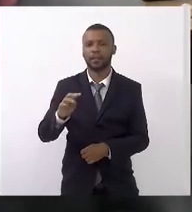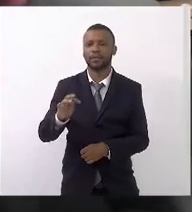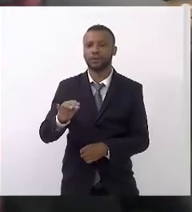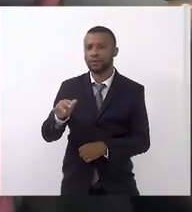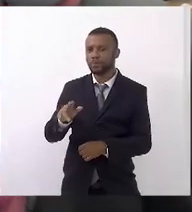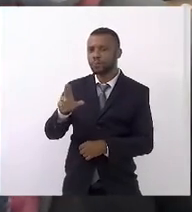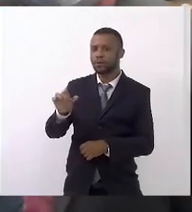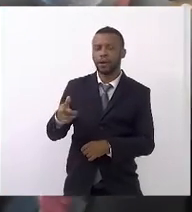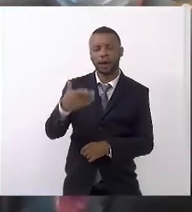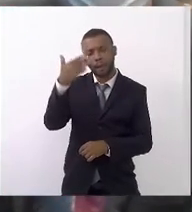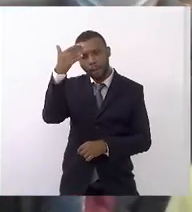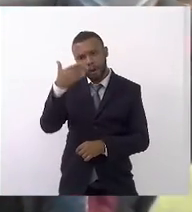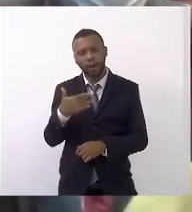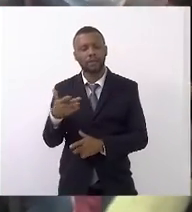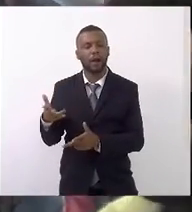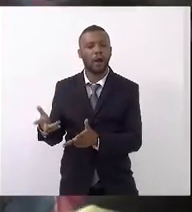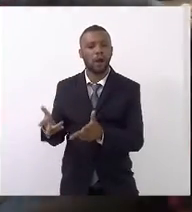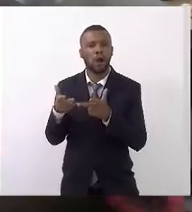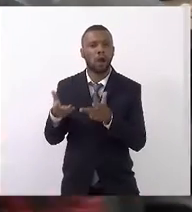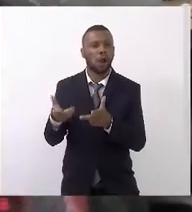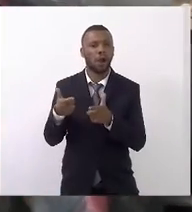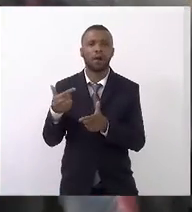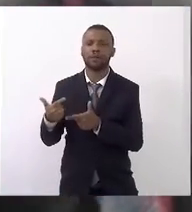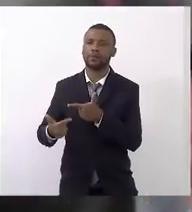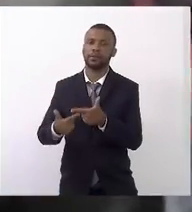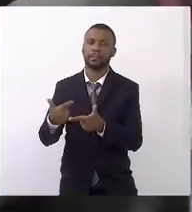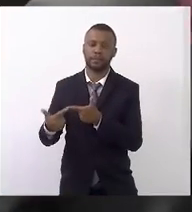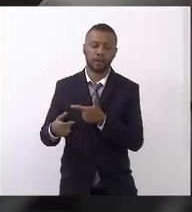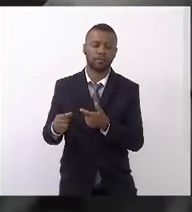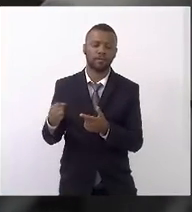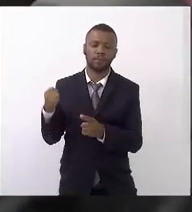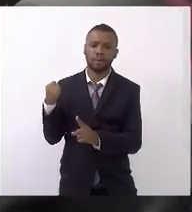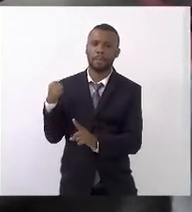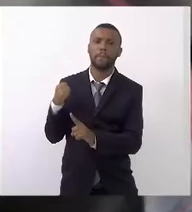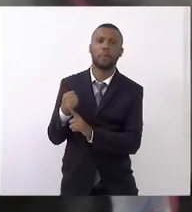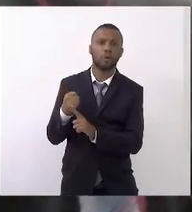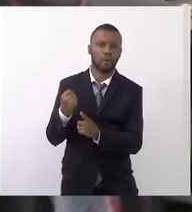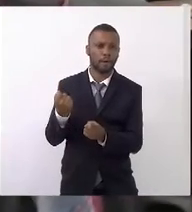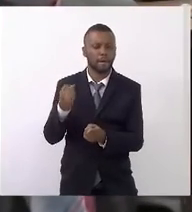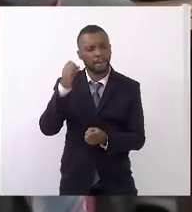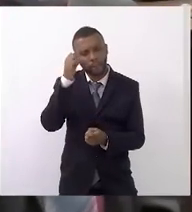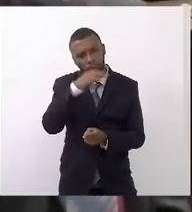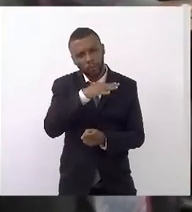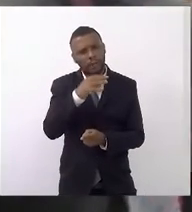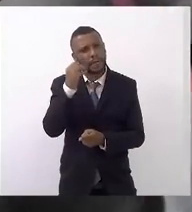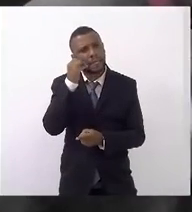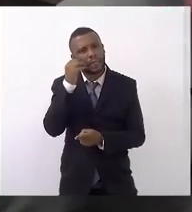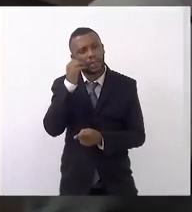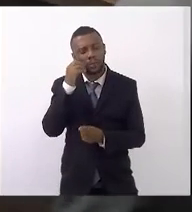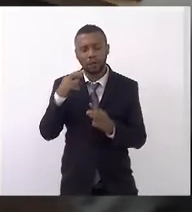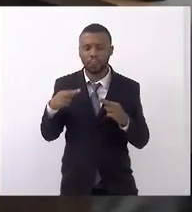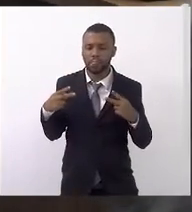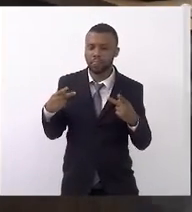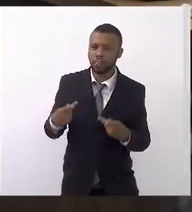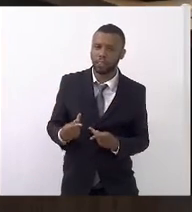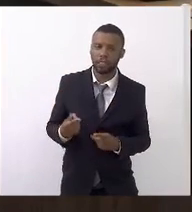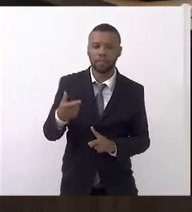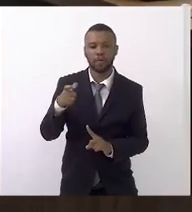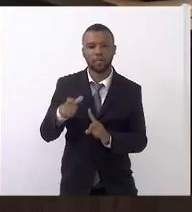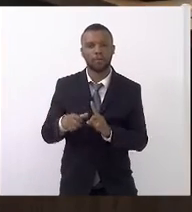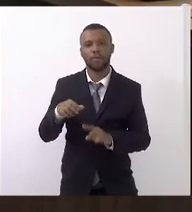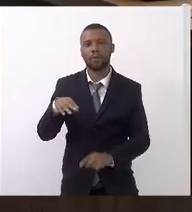superexploração do trabalho que o Moise era submetido, até aquele assassinato brutal que tentou desumanizar o Moise